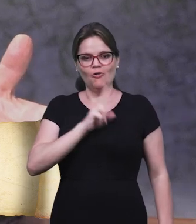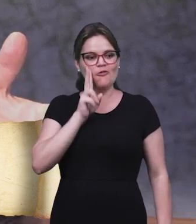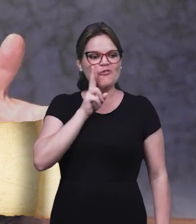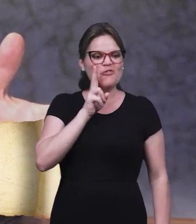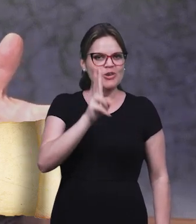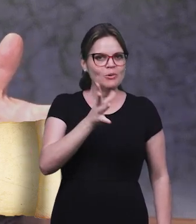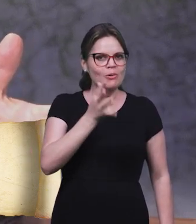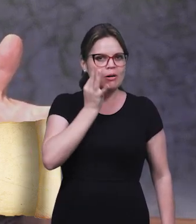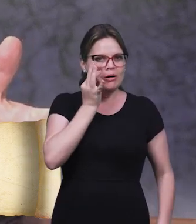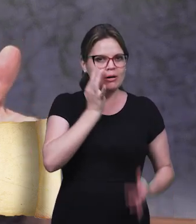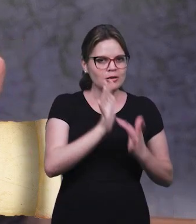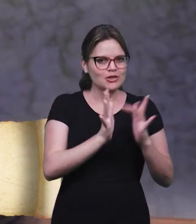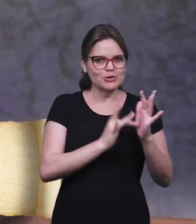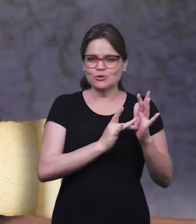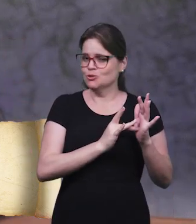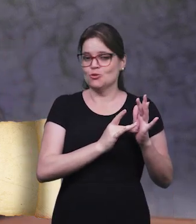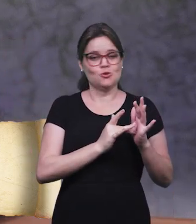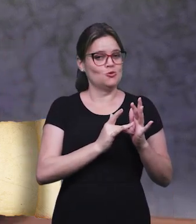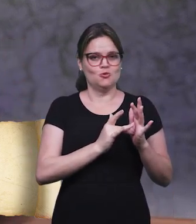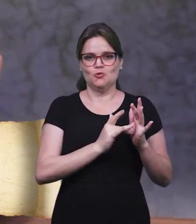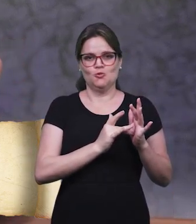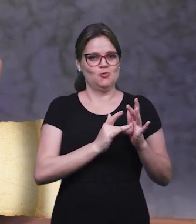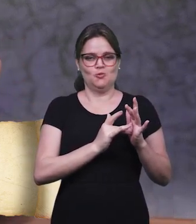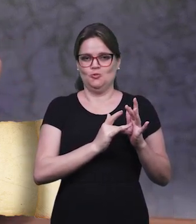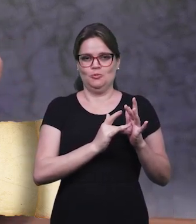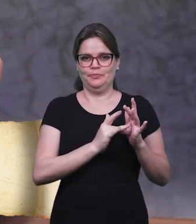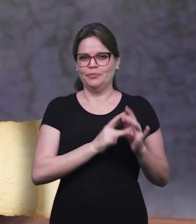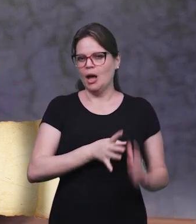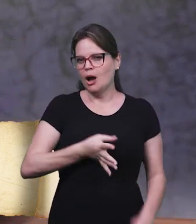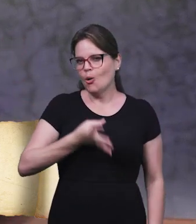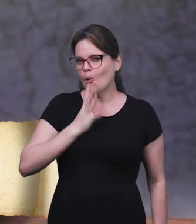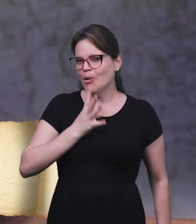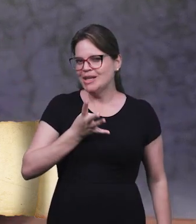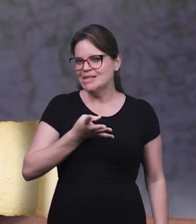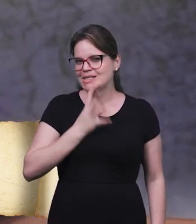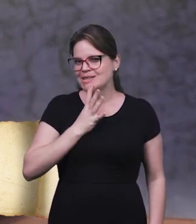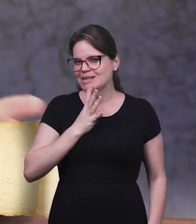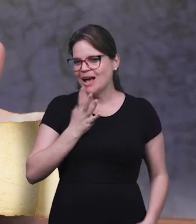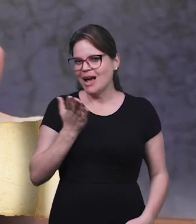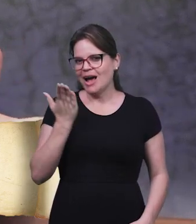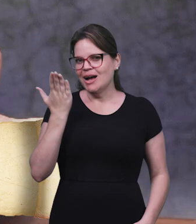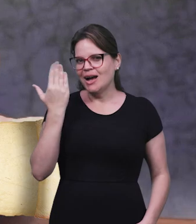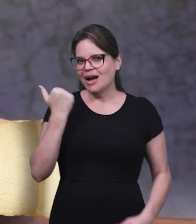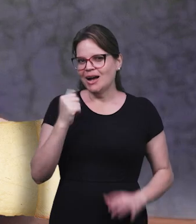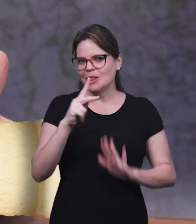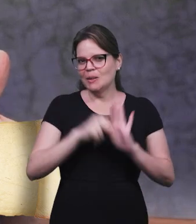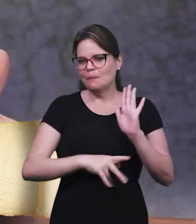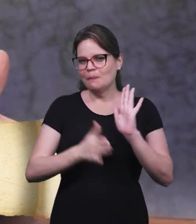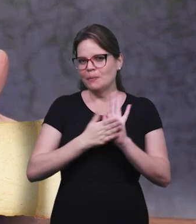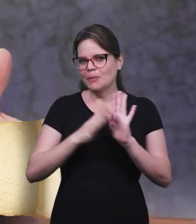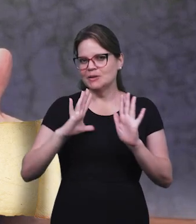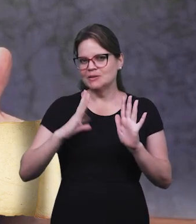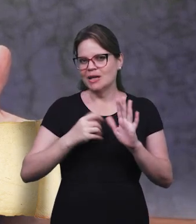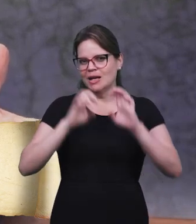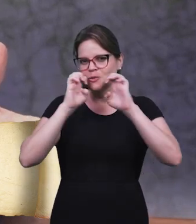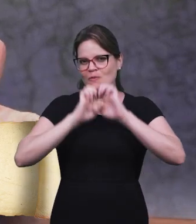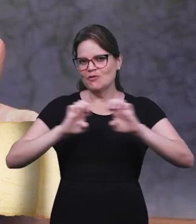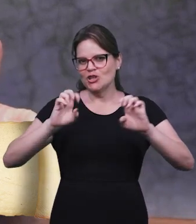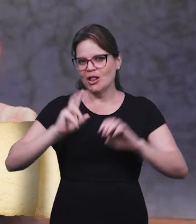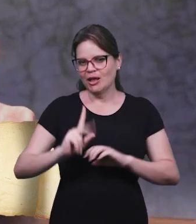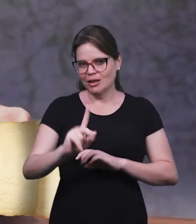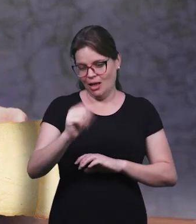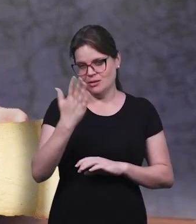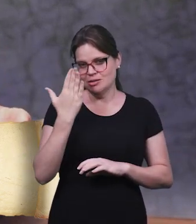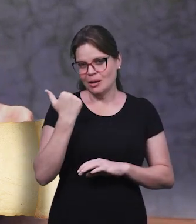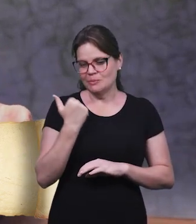o Evangelho eterno, vivia no judaísmo, vivia na lei de Moisés, tem a experiência